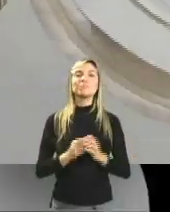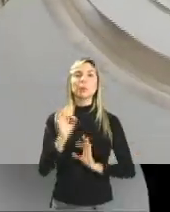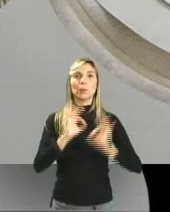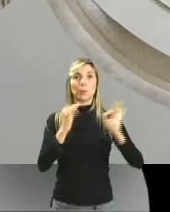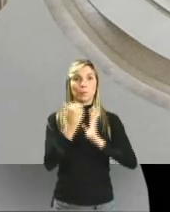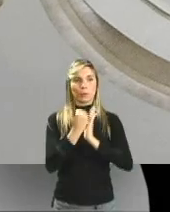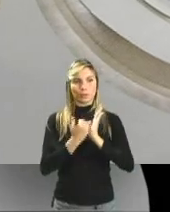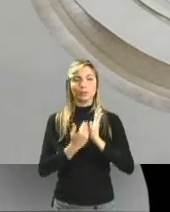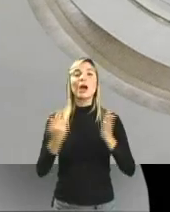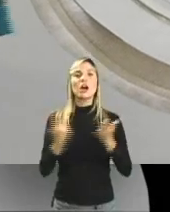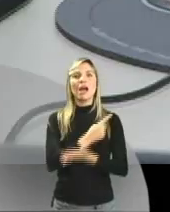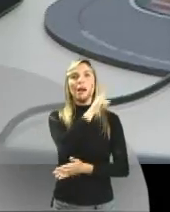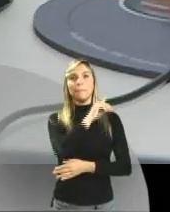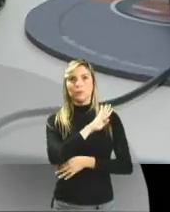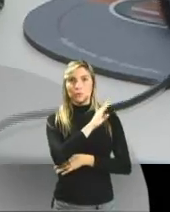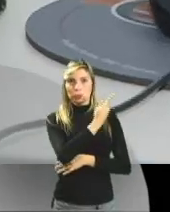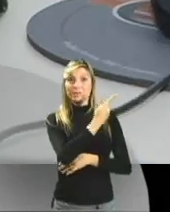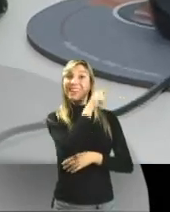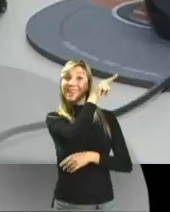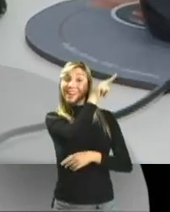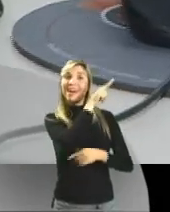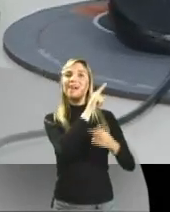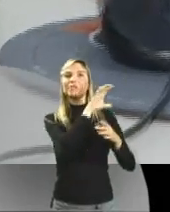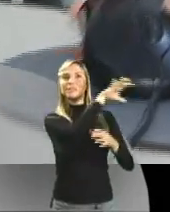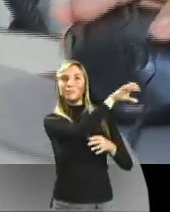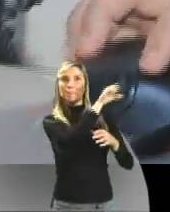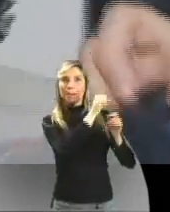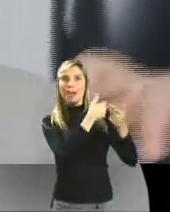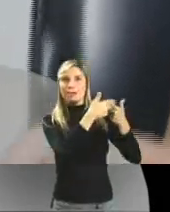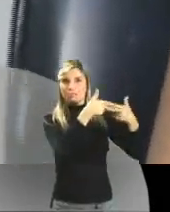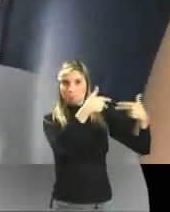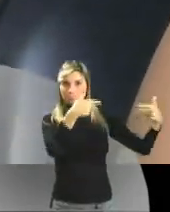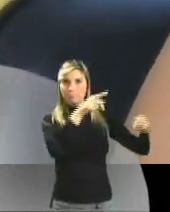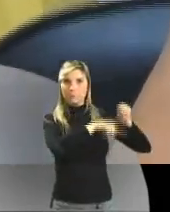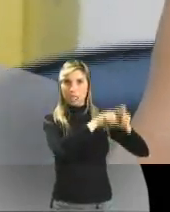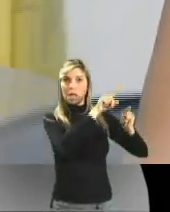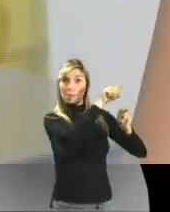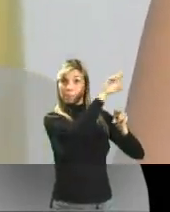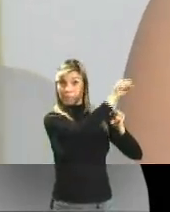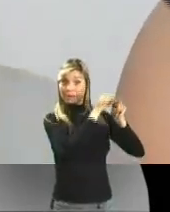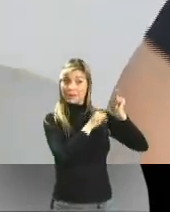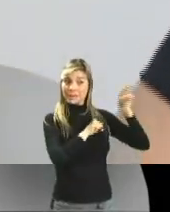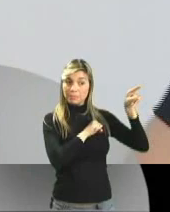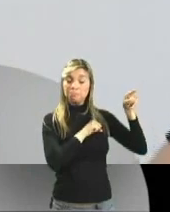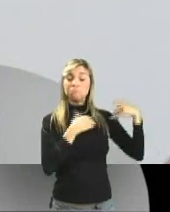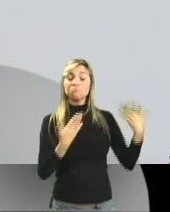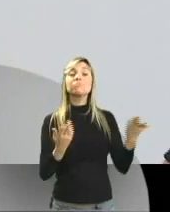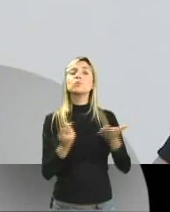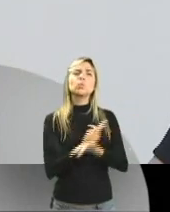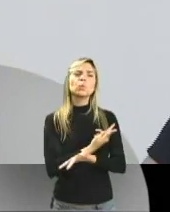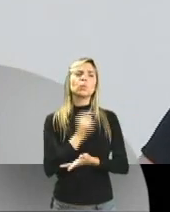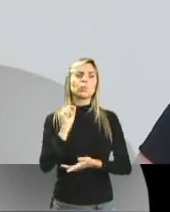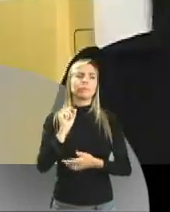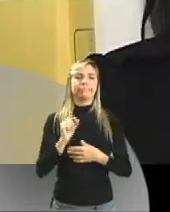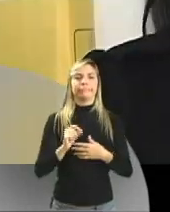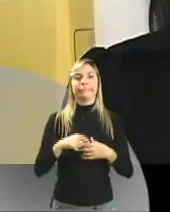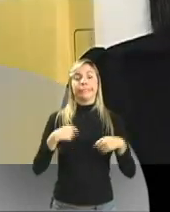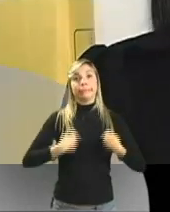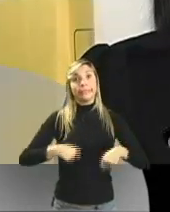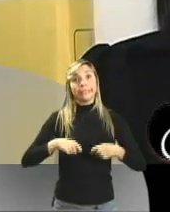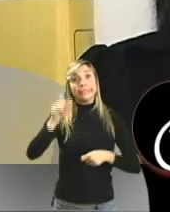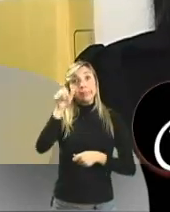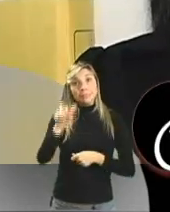O programa, ele acontece em Belo Horizonte. As bolsas são oriundas de lá. Então, o que acontece?